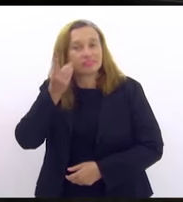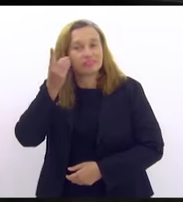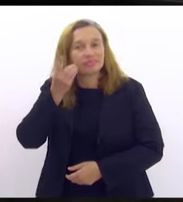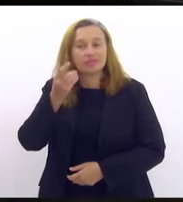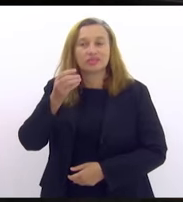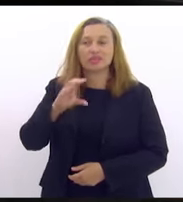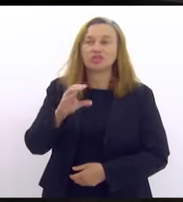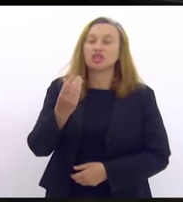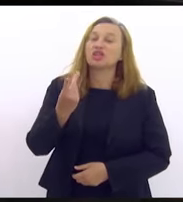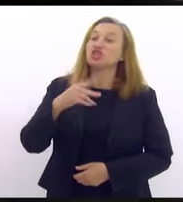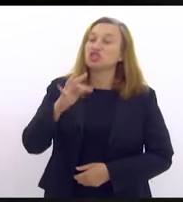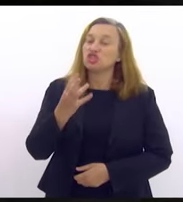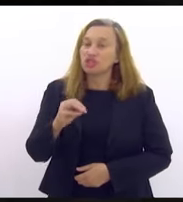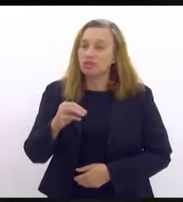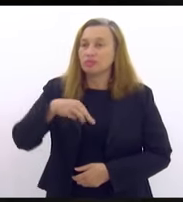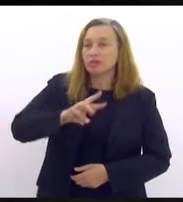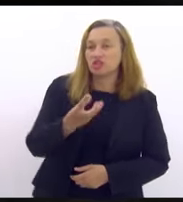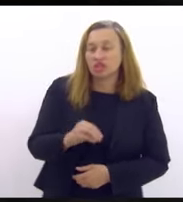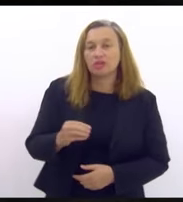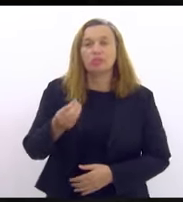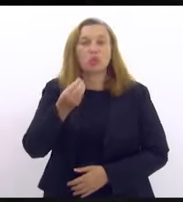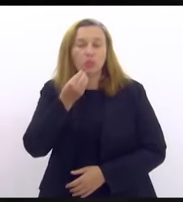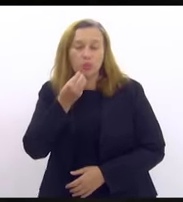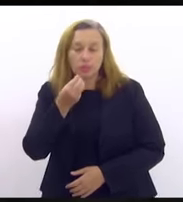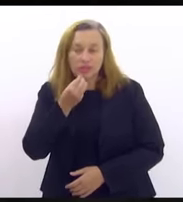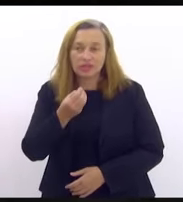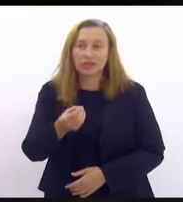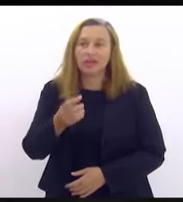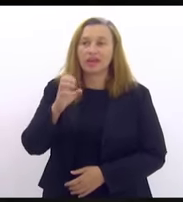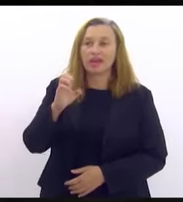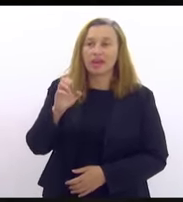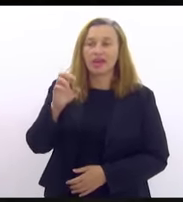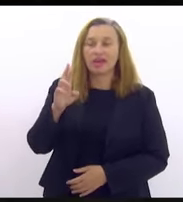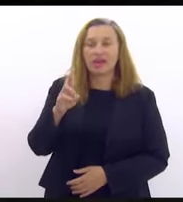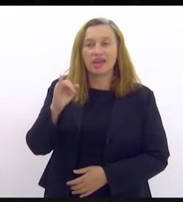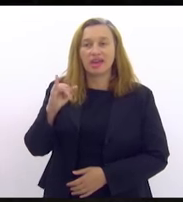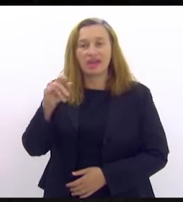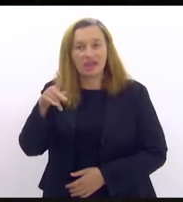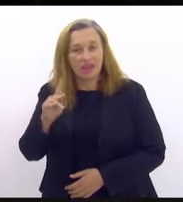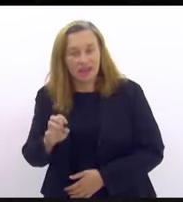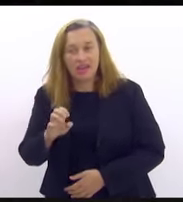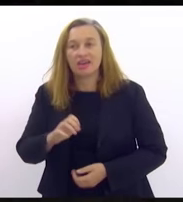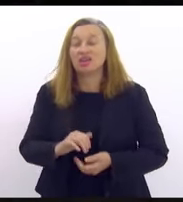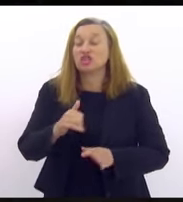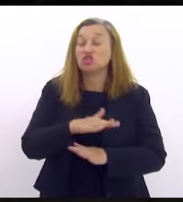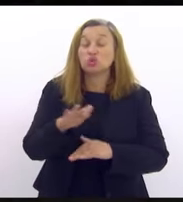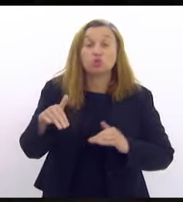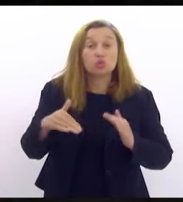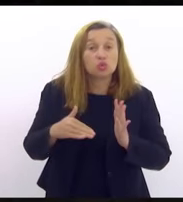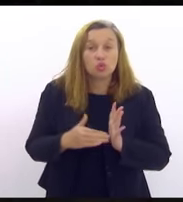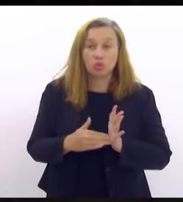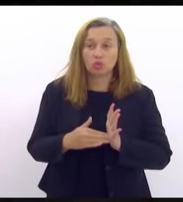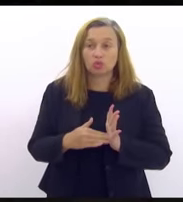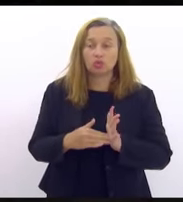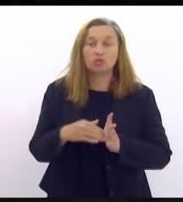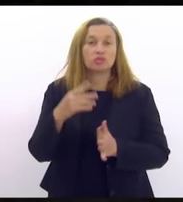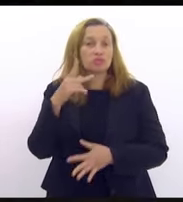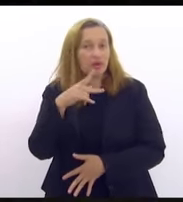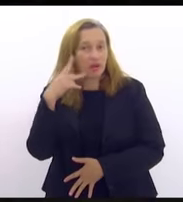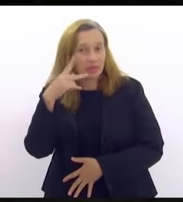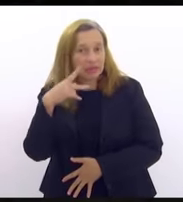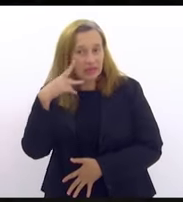Chico Machado por essa oportunidade o Eric né daqui de todos os os